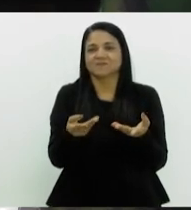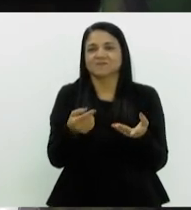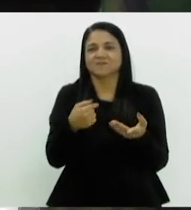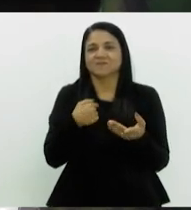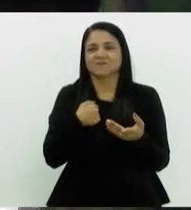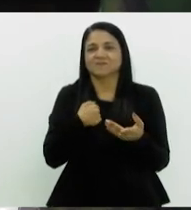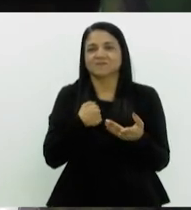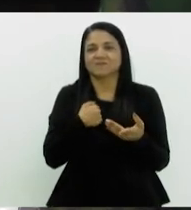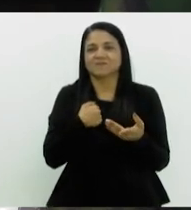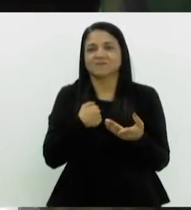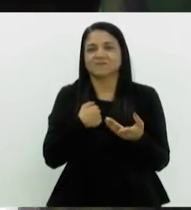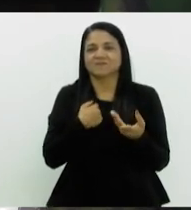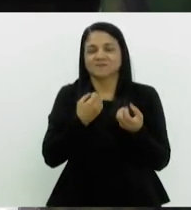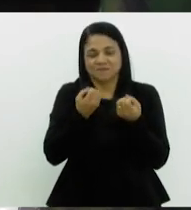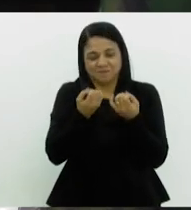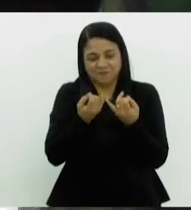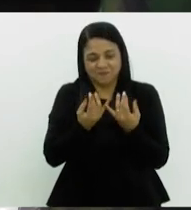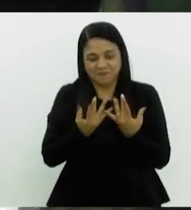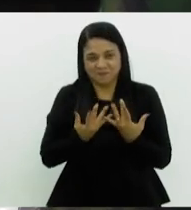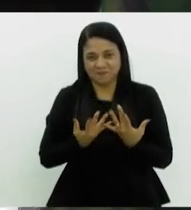colóquios de manuais, né?